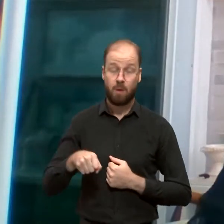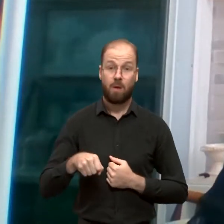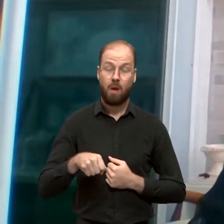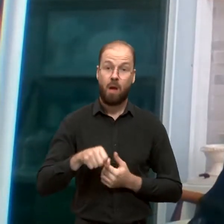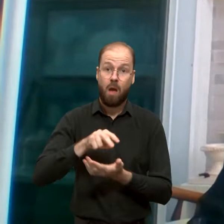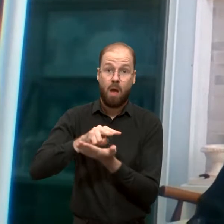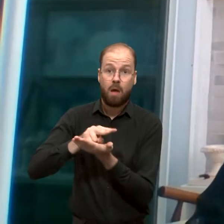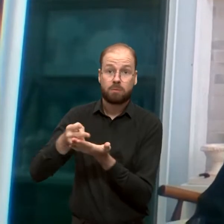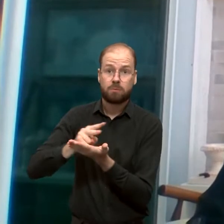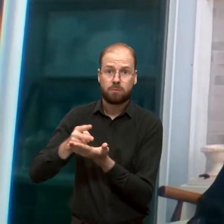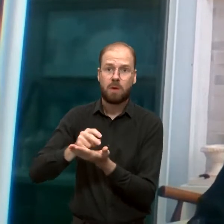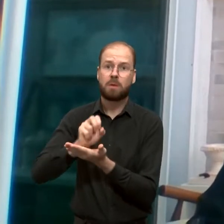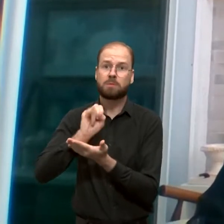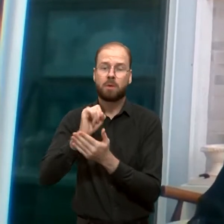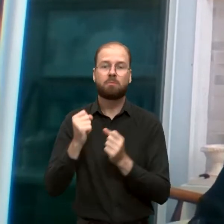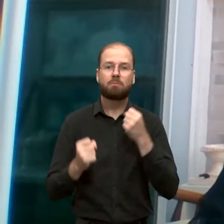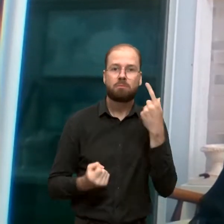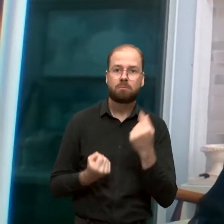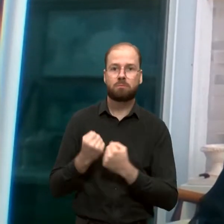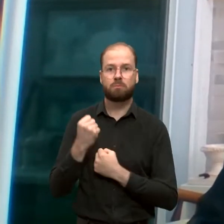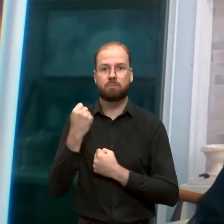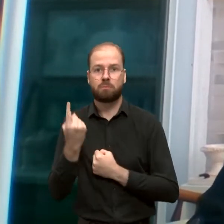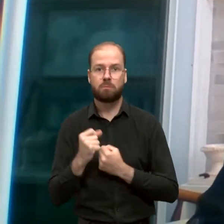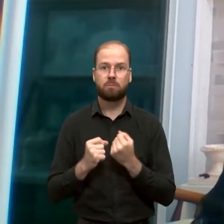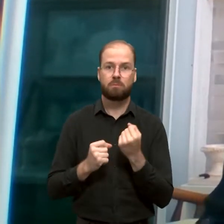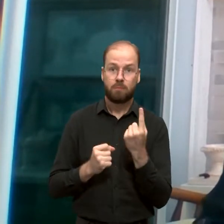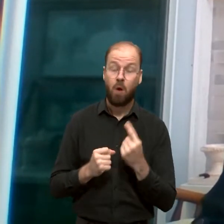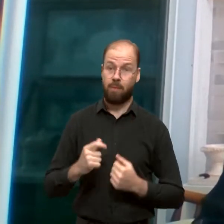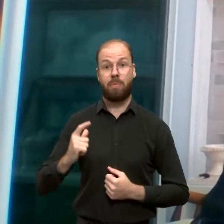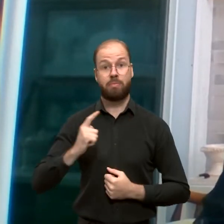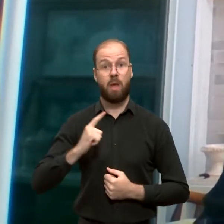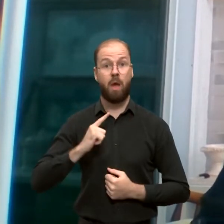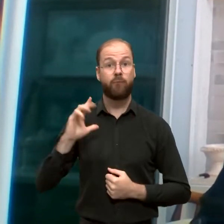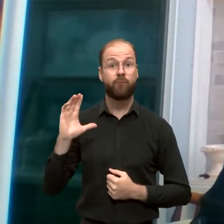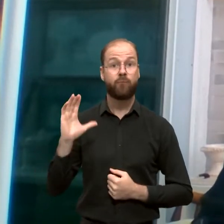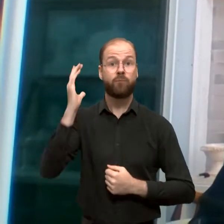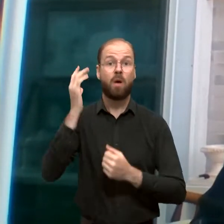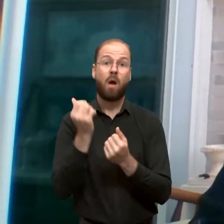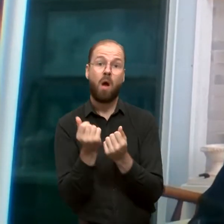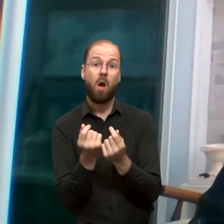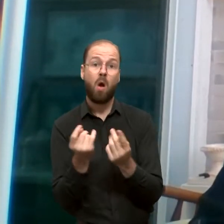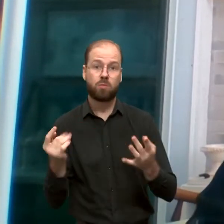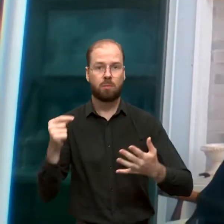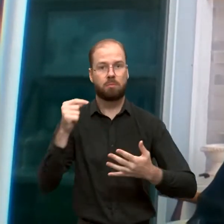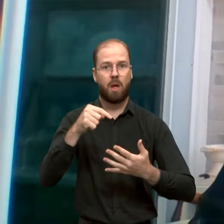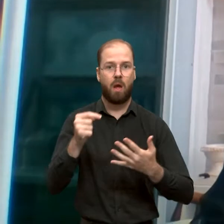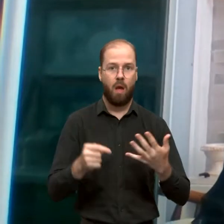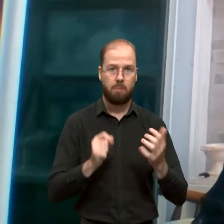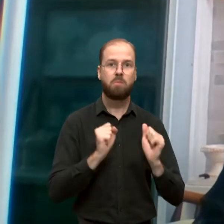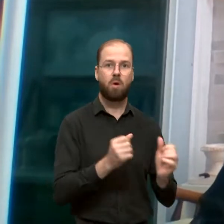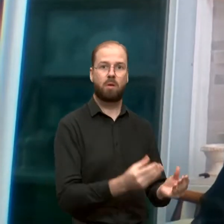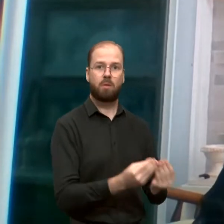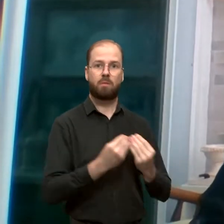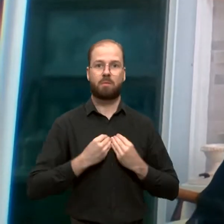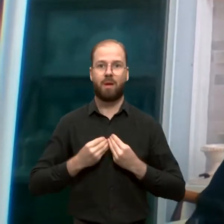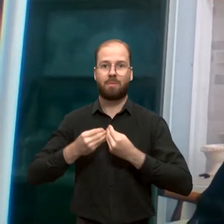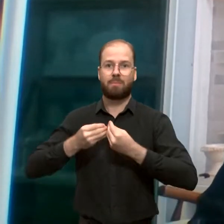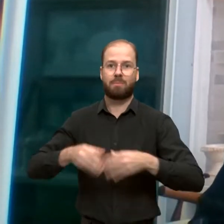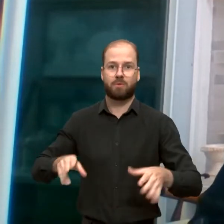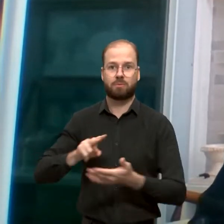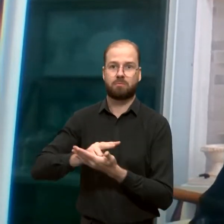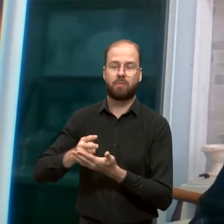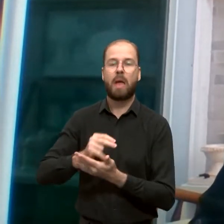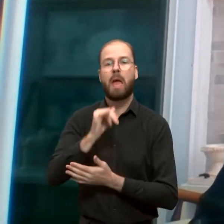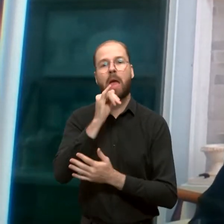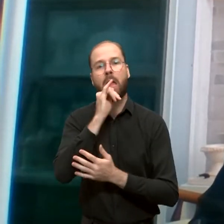evento agudo, a gente pode estar diante de vários fatores que precipitam essa insônia. Diante de uma morte de um